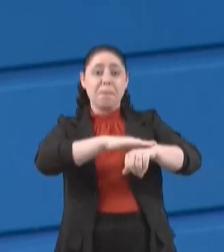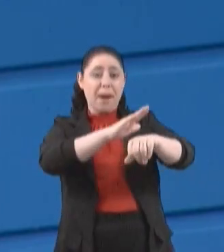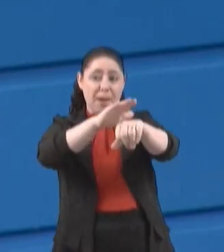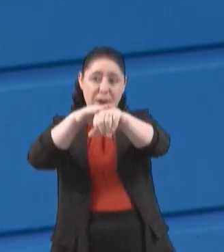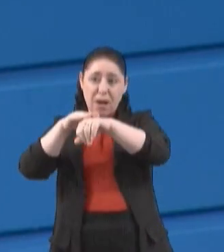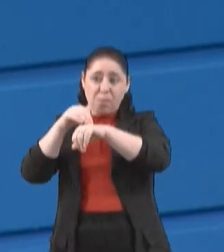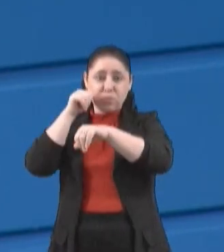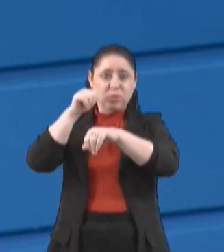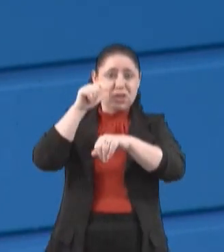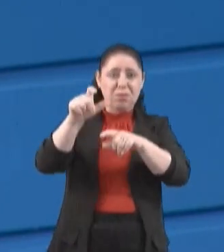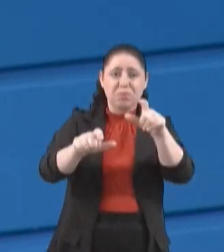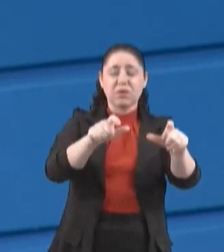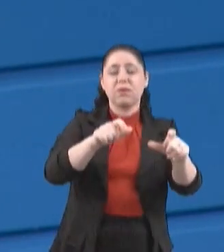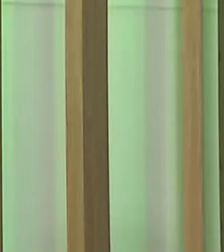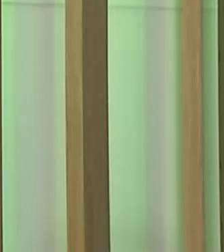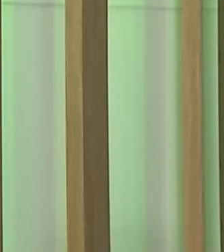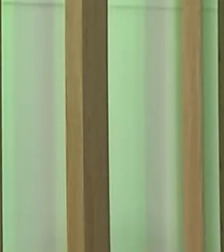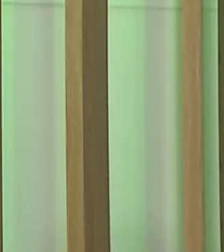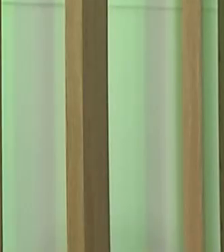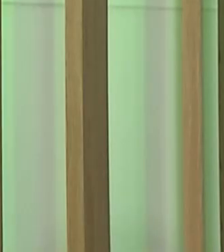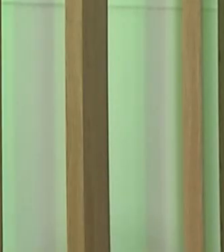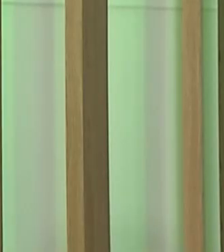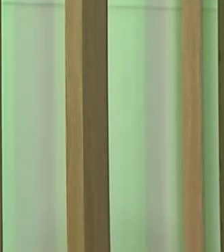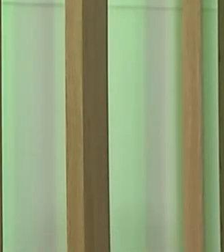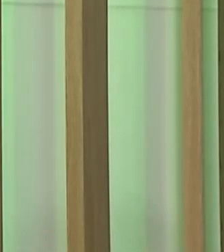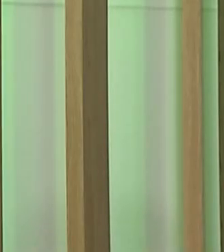mais mulheres sejam mortas aqui no Estado.